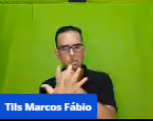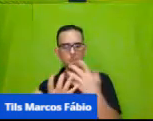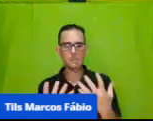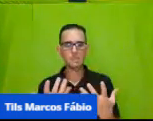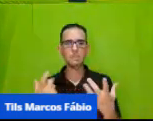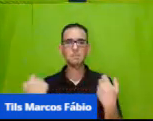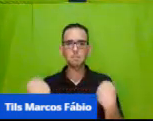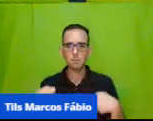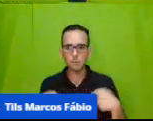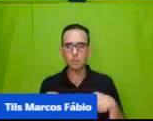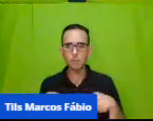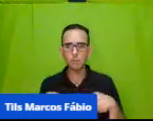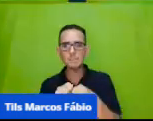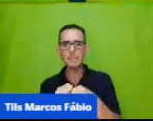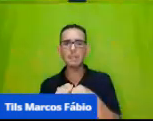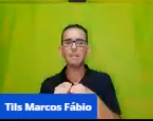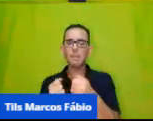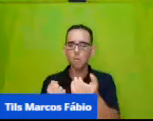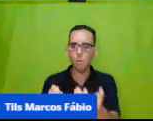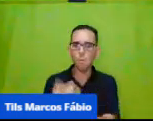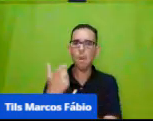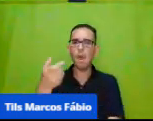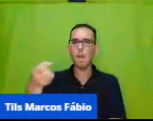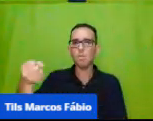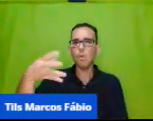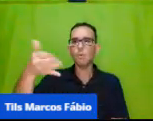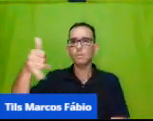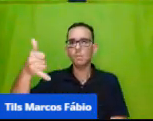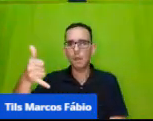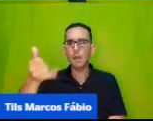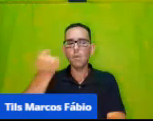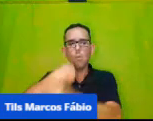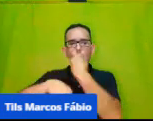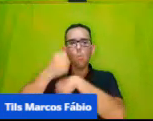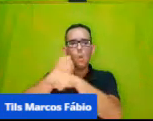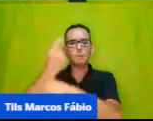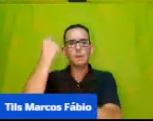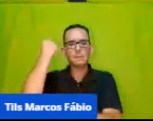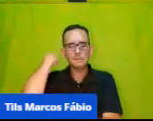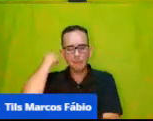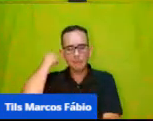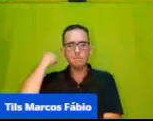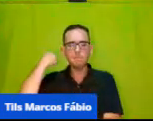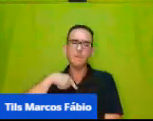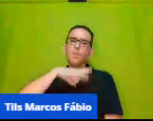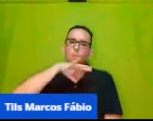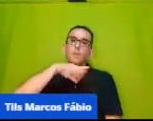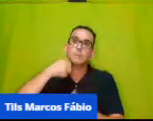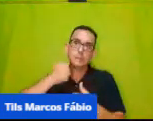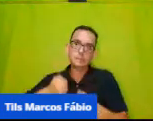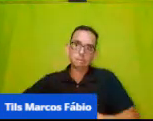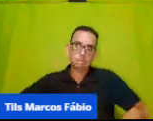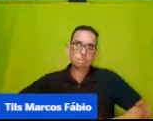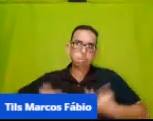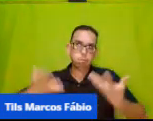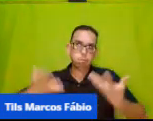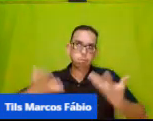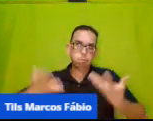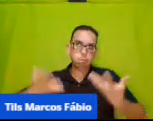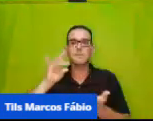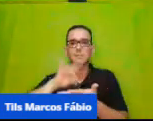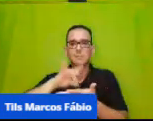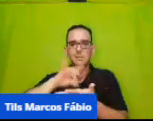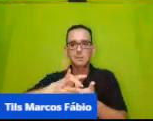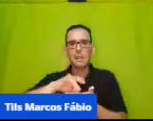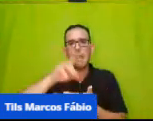alguns tipos de investimento. Meu celular mesmo, no ano passado, até o fim do ano, estava muito ruim, então eu tive que gastar com isso e tal, né? É algo que